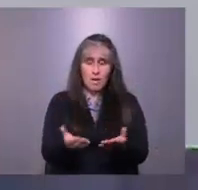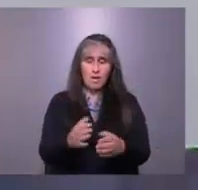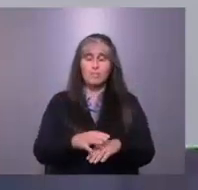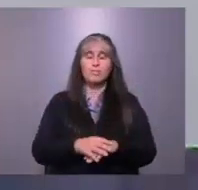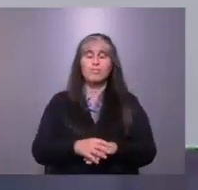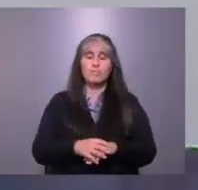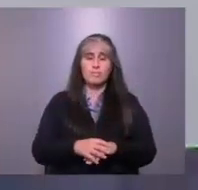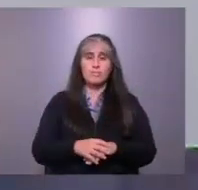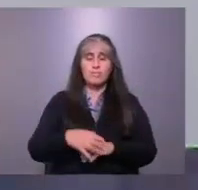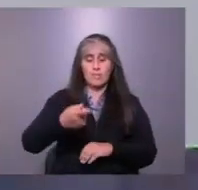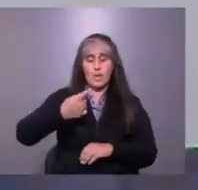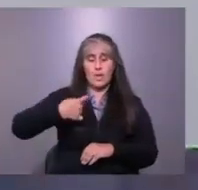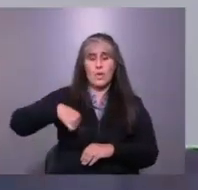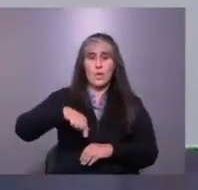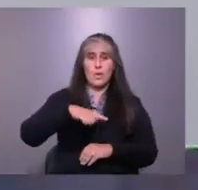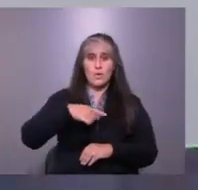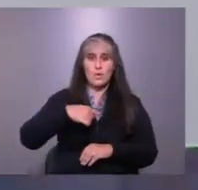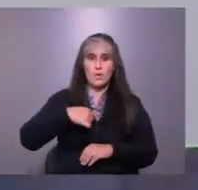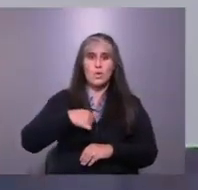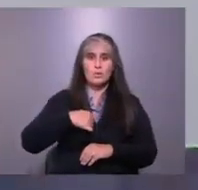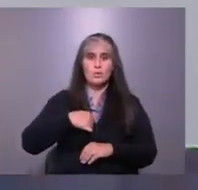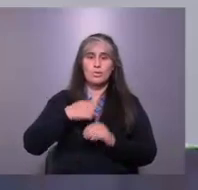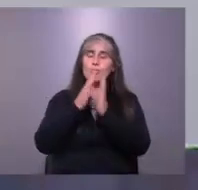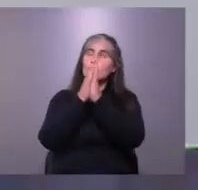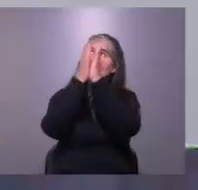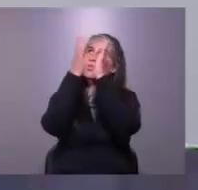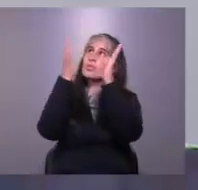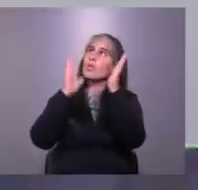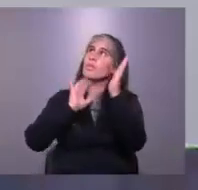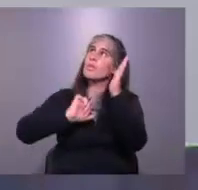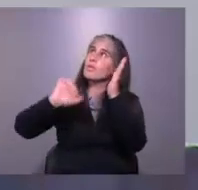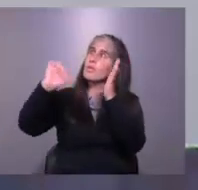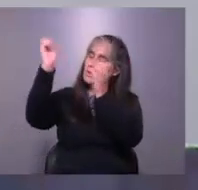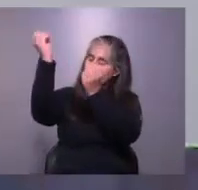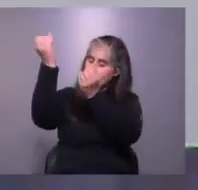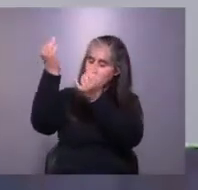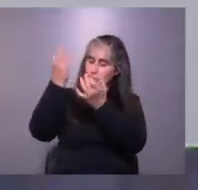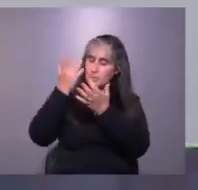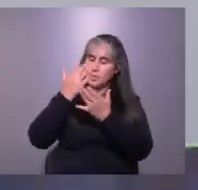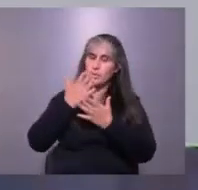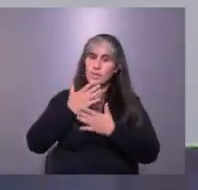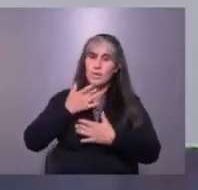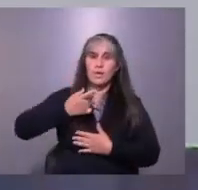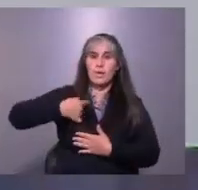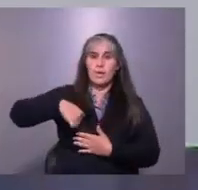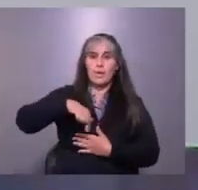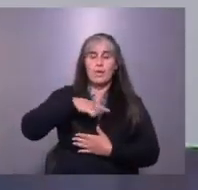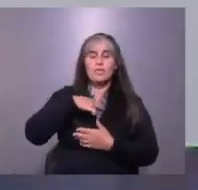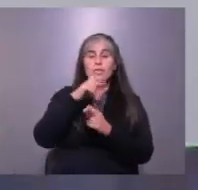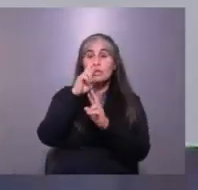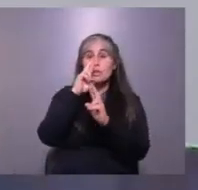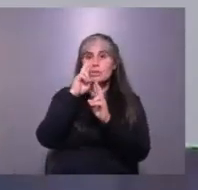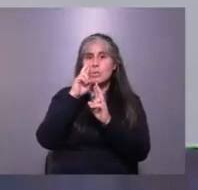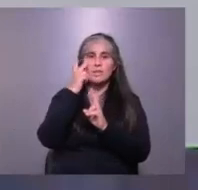fazei que recebamos de tal modo estes dons do vosso Filho, que mereçamos participar da